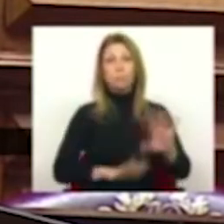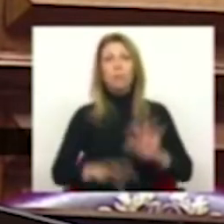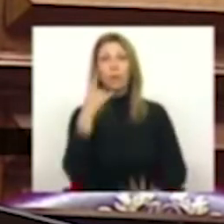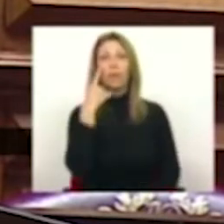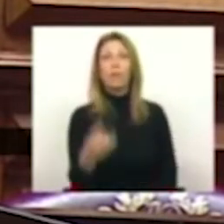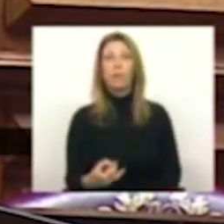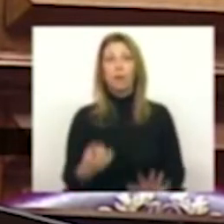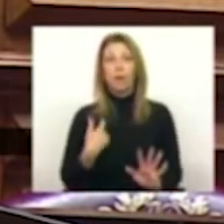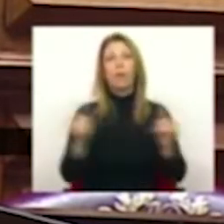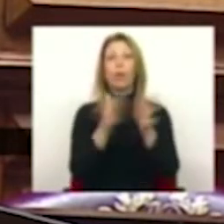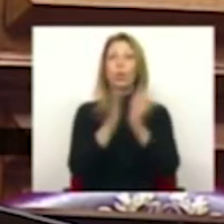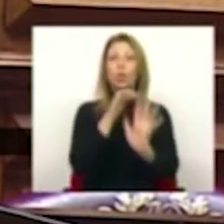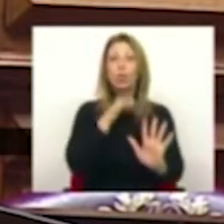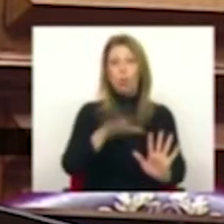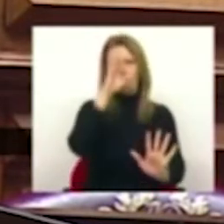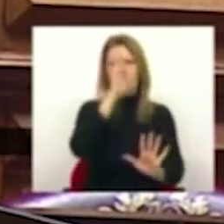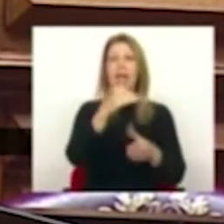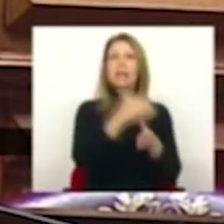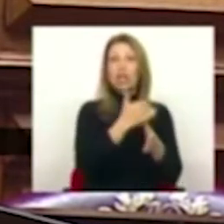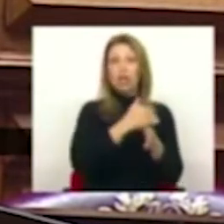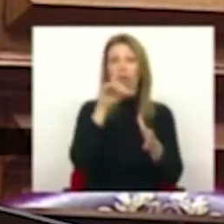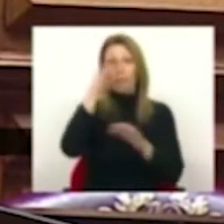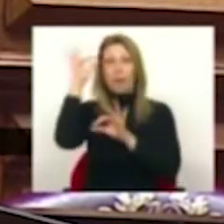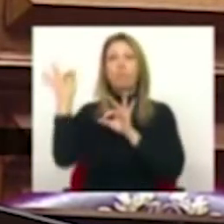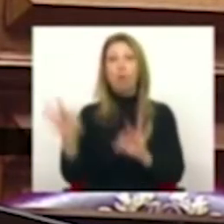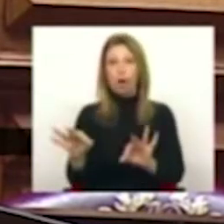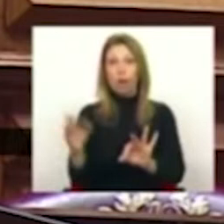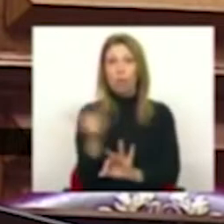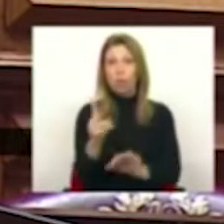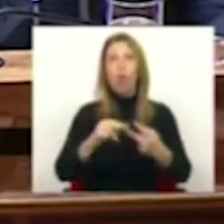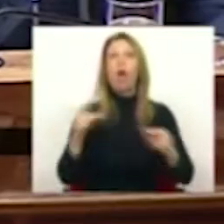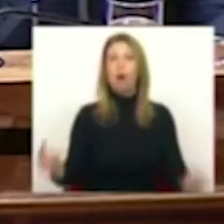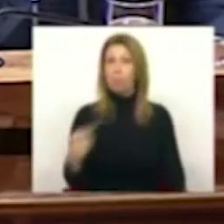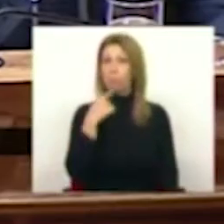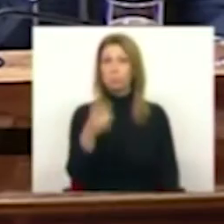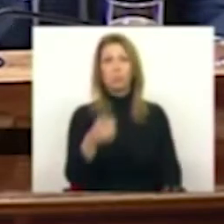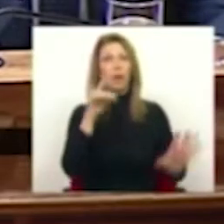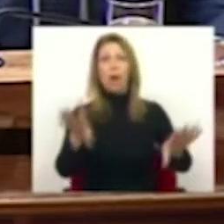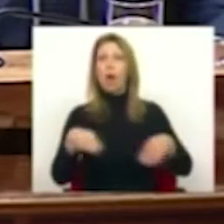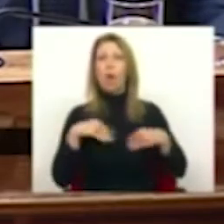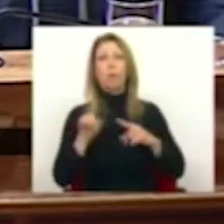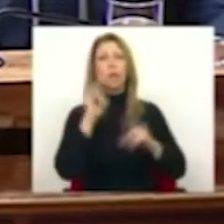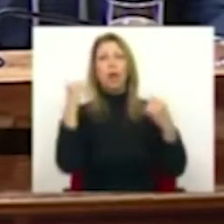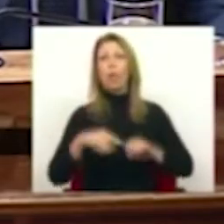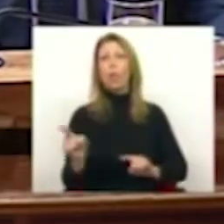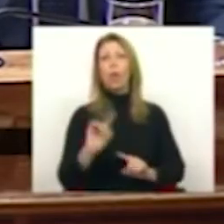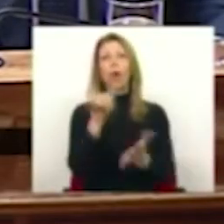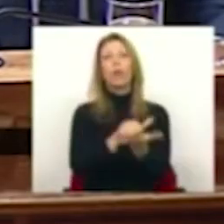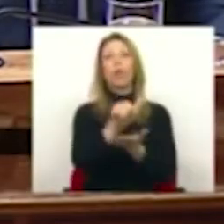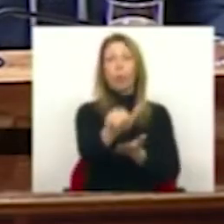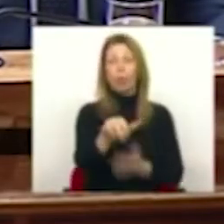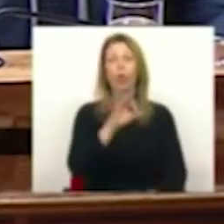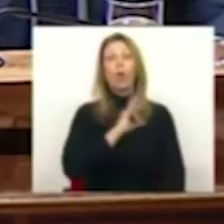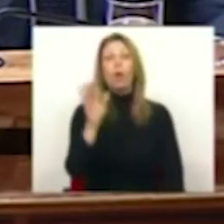no recurso aos contratos de trabalho temporário, como a Câmara da Moita deram parecer desfavorável ao aeroporto. O Sr. Primeiro-Ministro disse-nos que o Governo iria respeitar